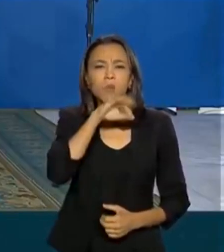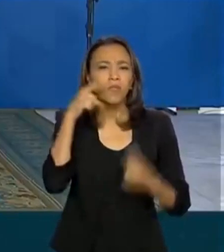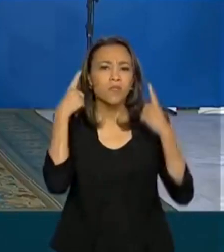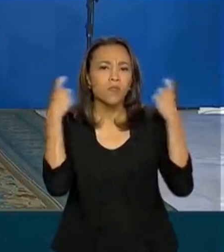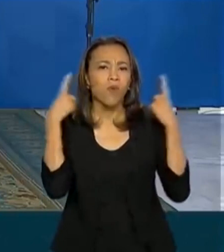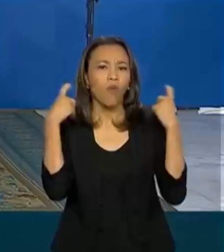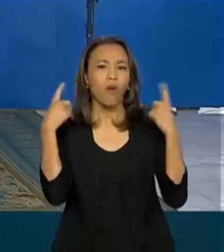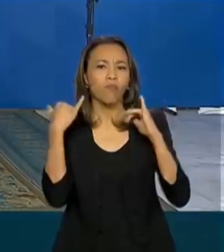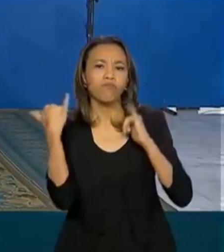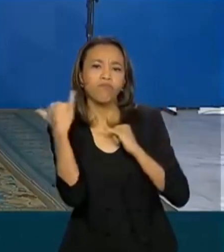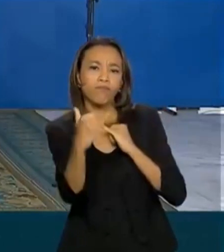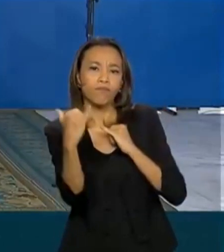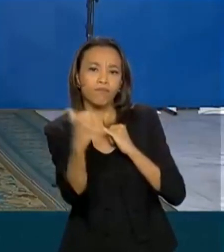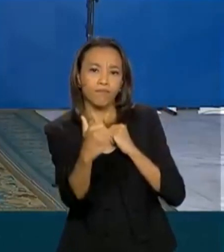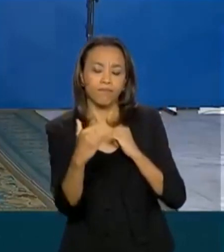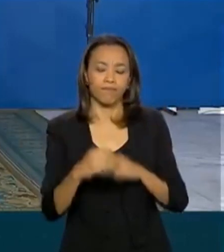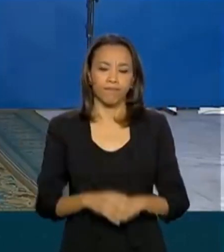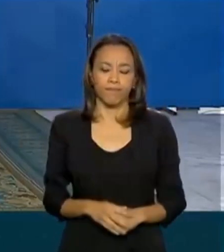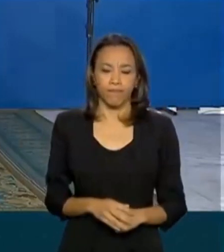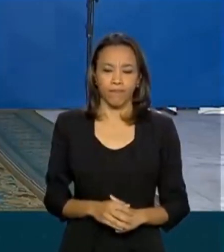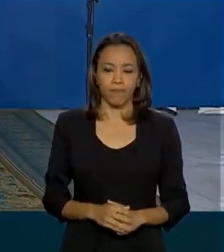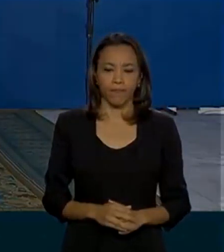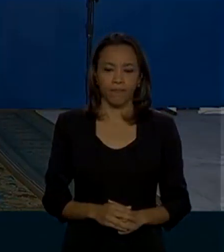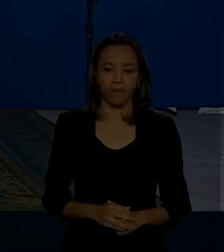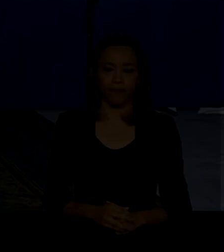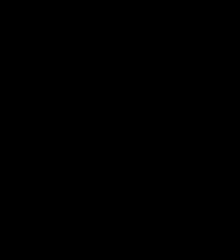com a condição de que não demitam seus funcionários